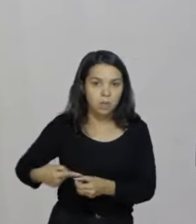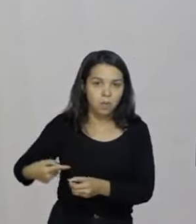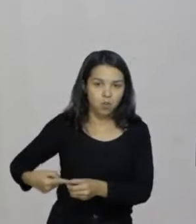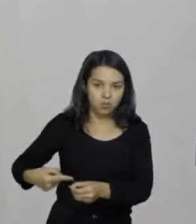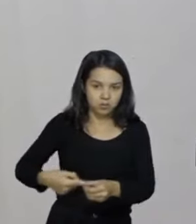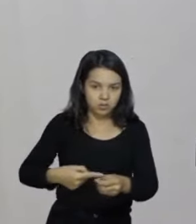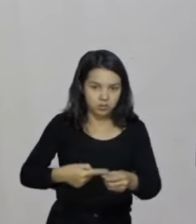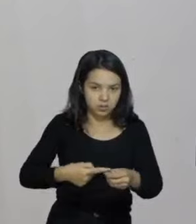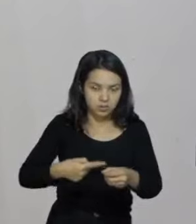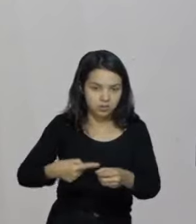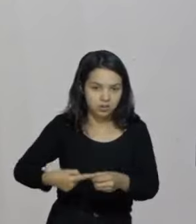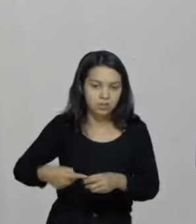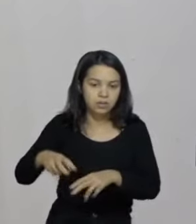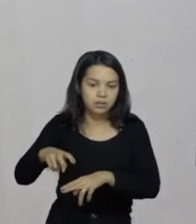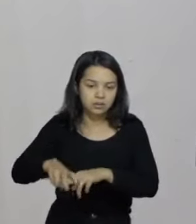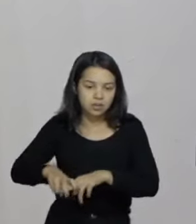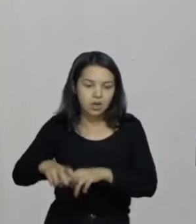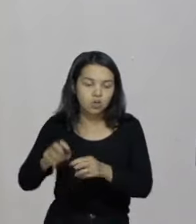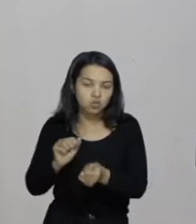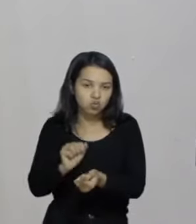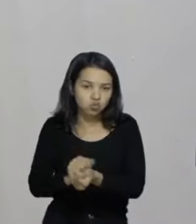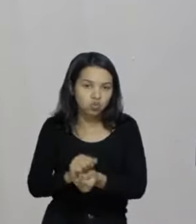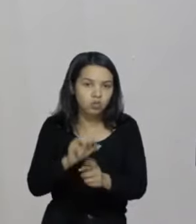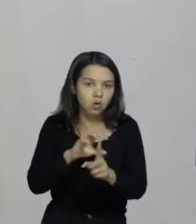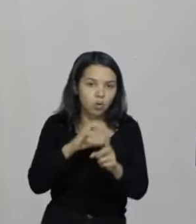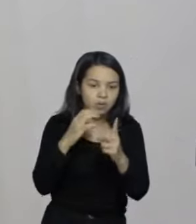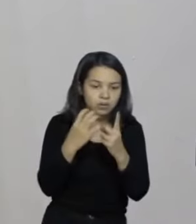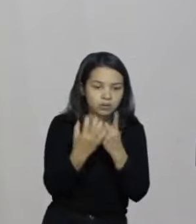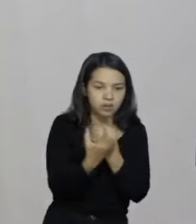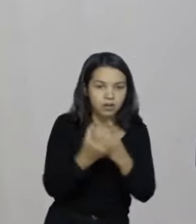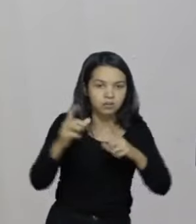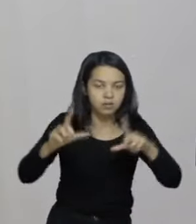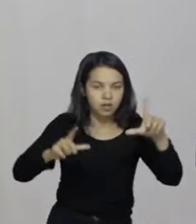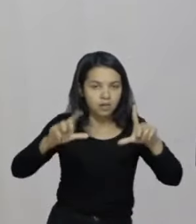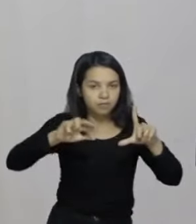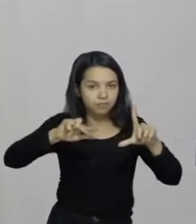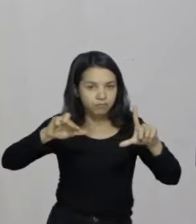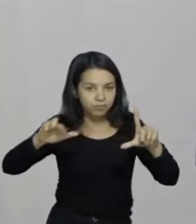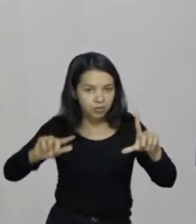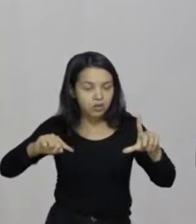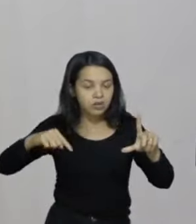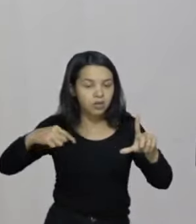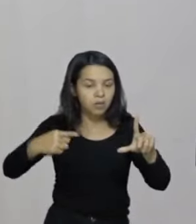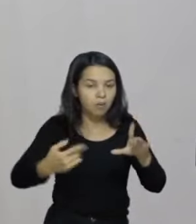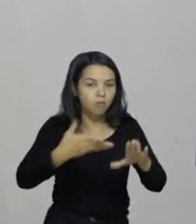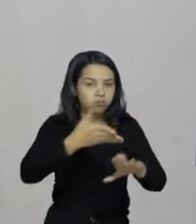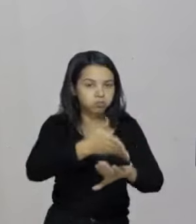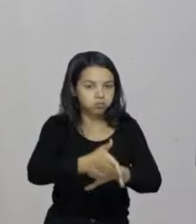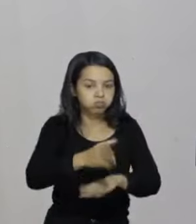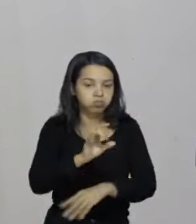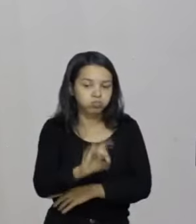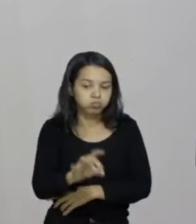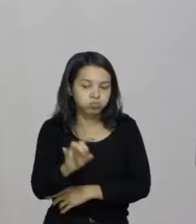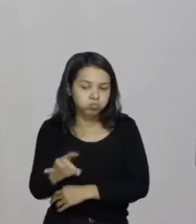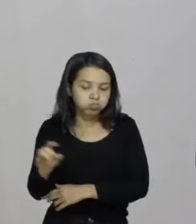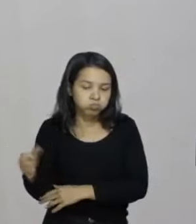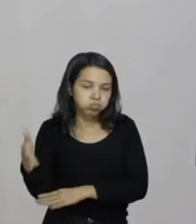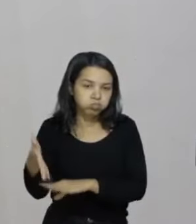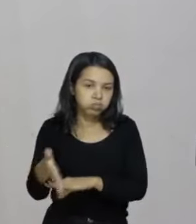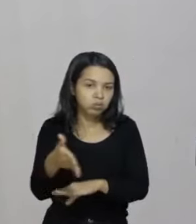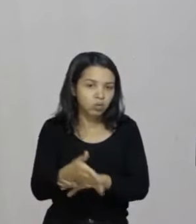sentando com a comunidade com a imprensa e depois individualmente com